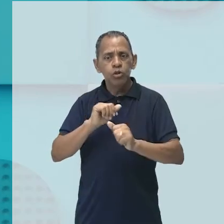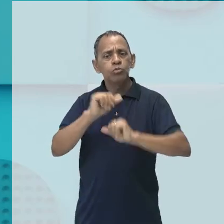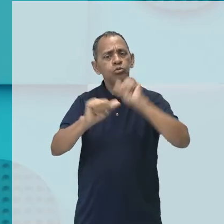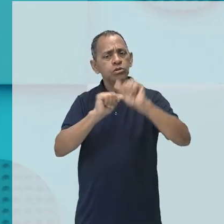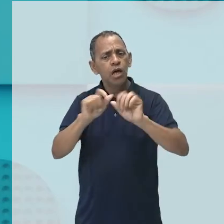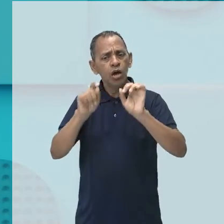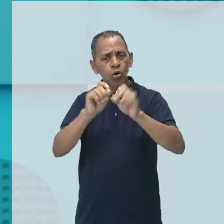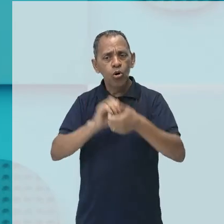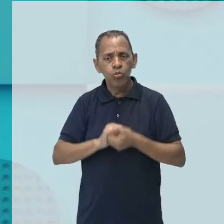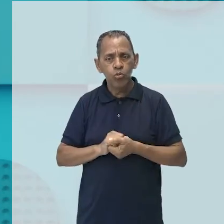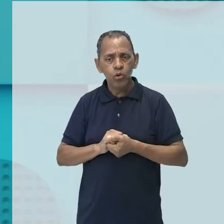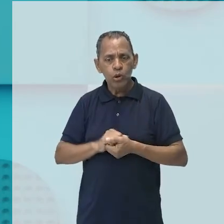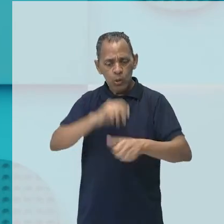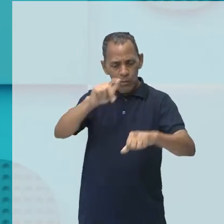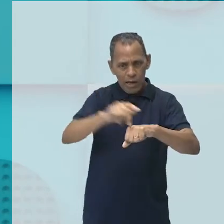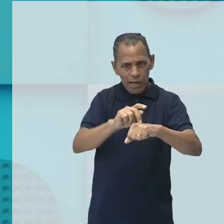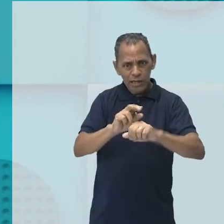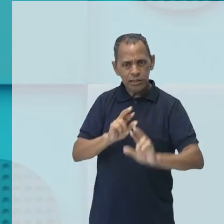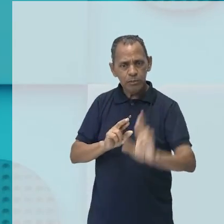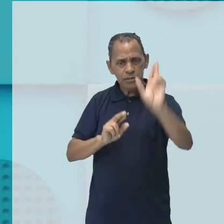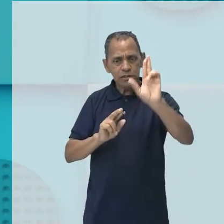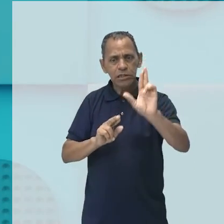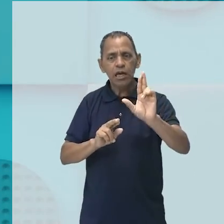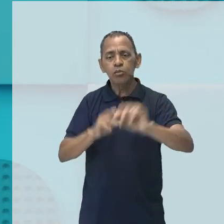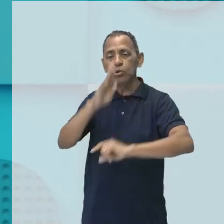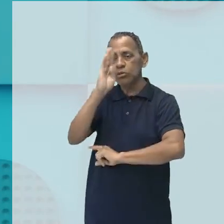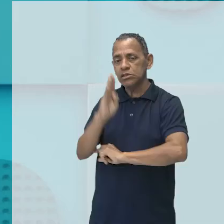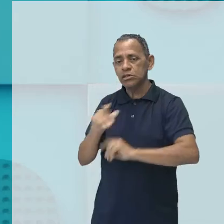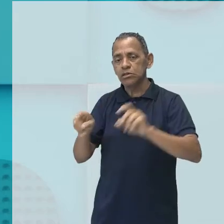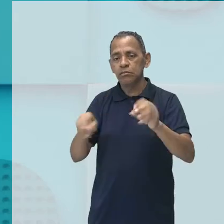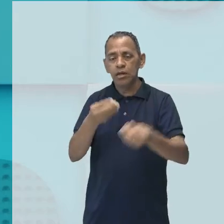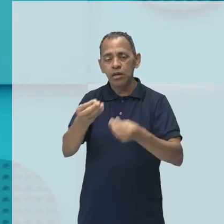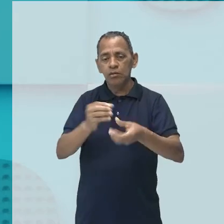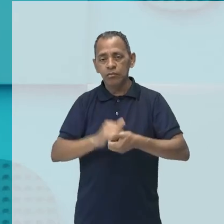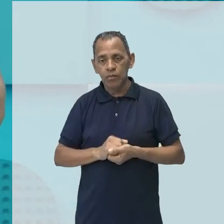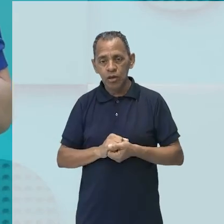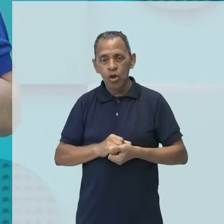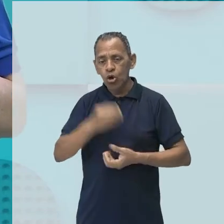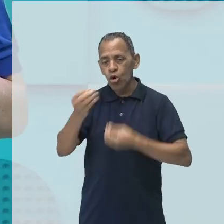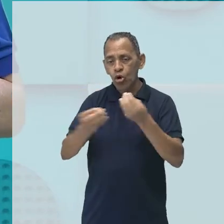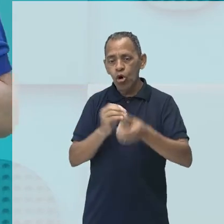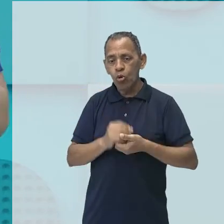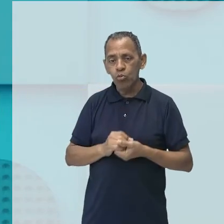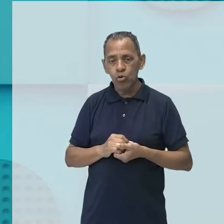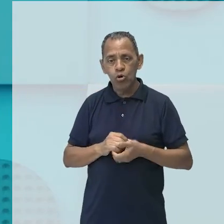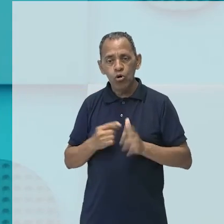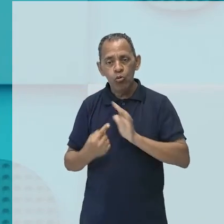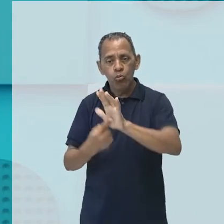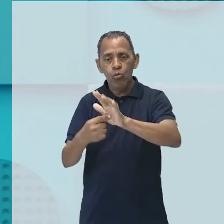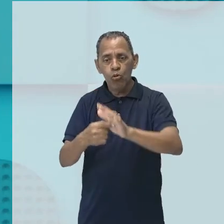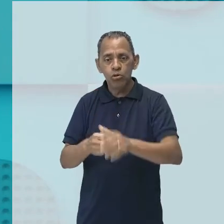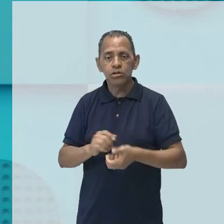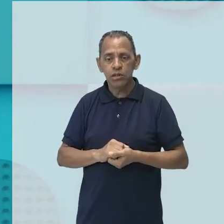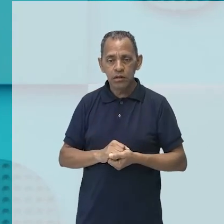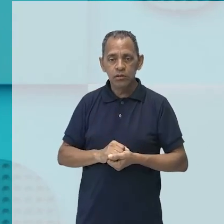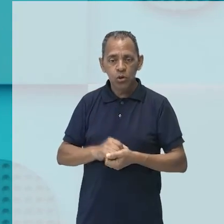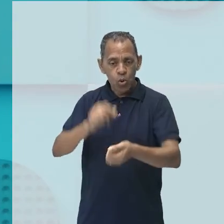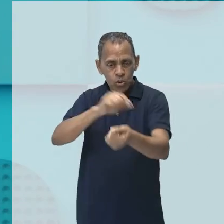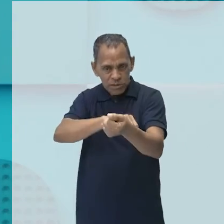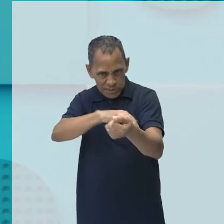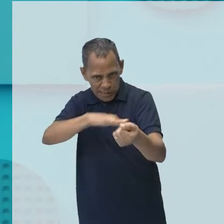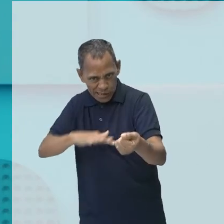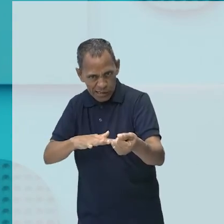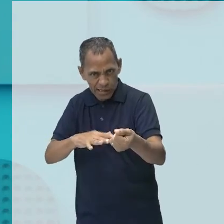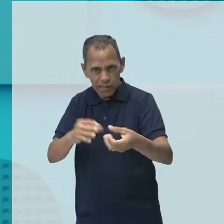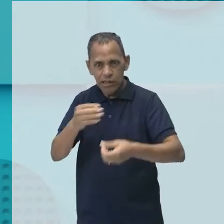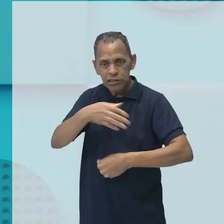Exatamente. Então, que país é esse? Certo? Então, quando coloca aí na música que o sangue, né, jorra, que está jorrando, mas quem